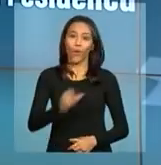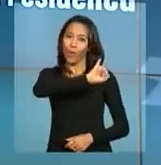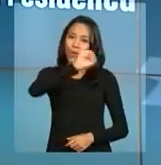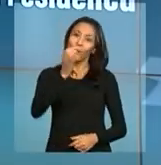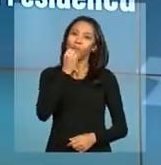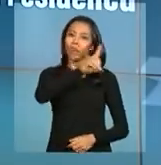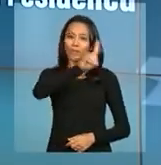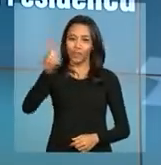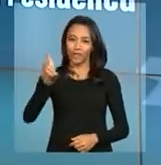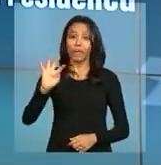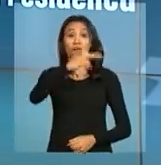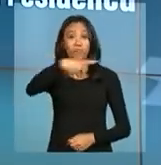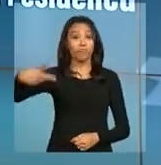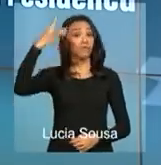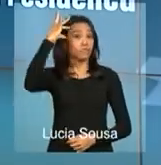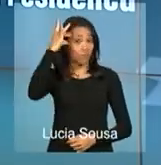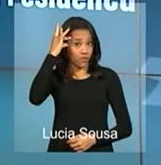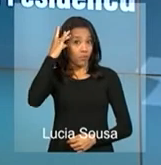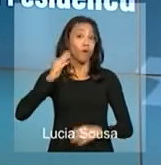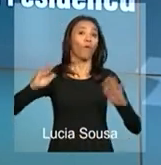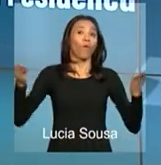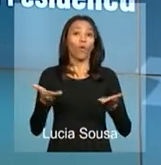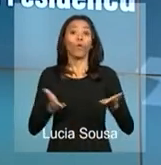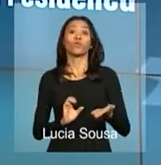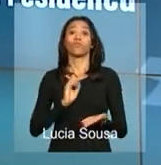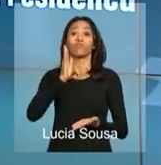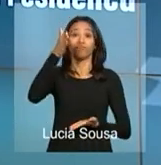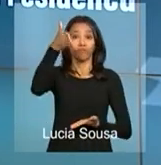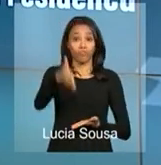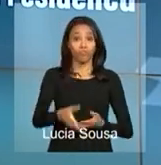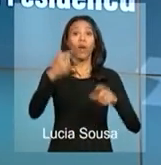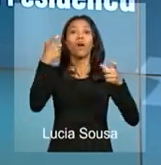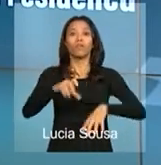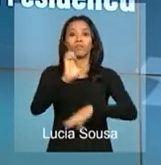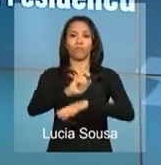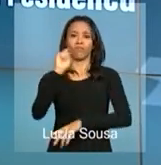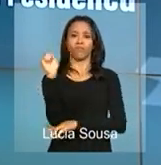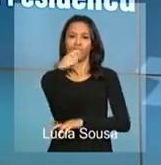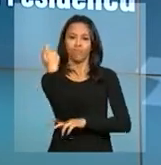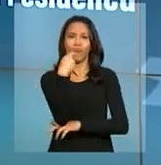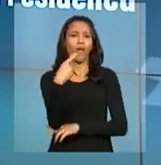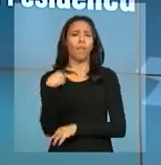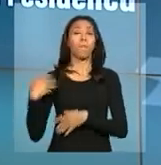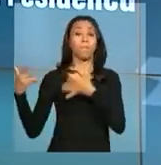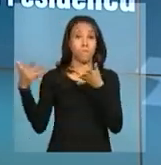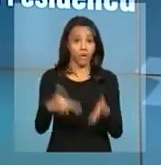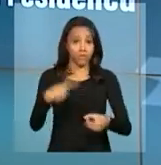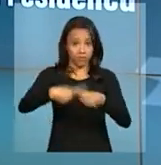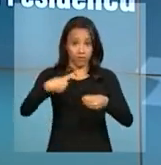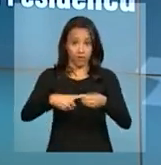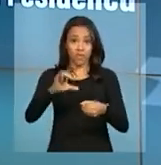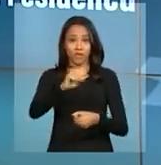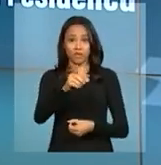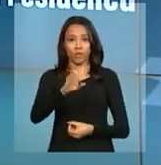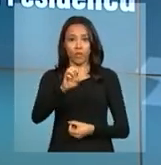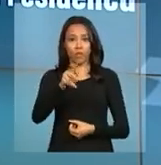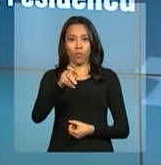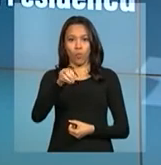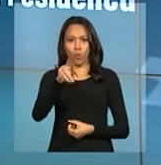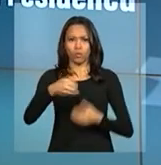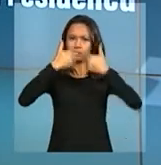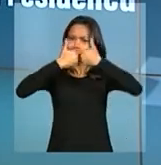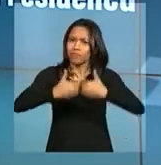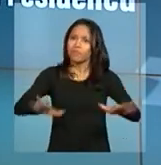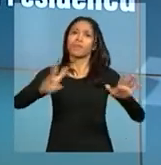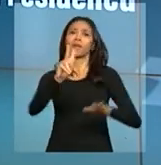Olá, bom dia. A presidenta Dilma Rousseff está hoje no Rio Grande do Sul. Ela participa em São Leopoldo da cerimônia de inauguração